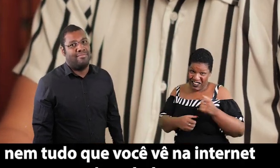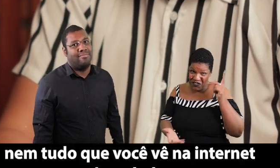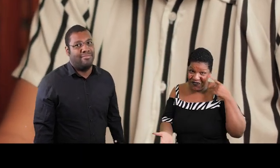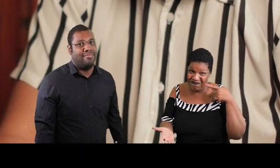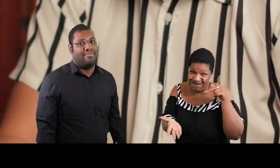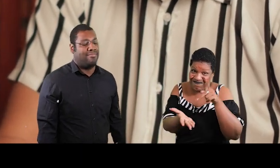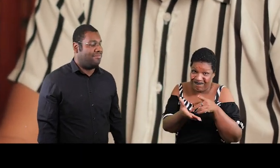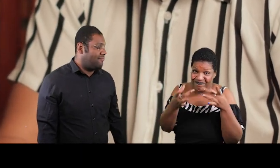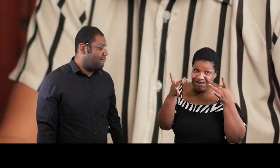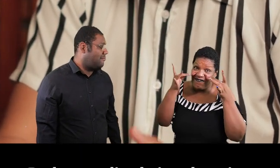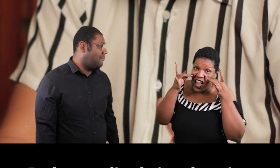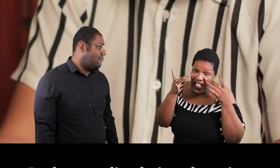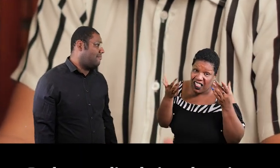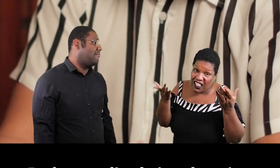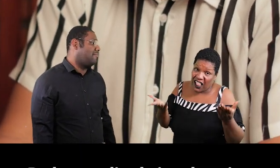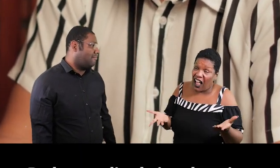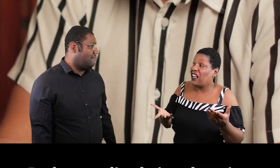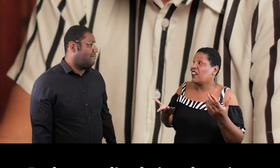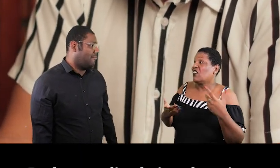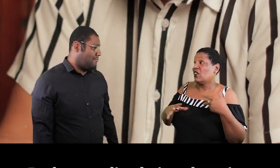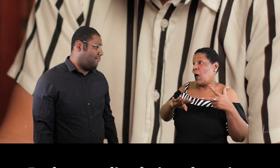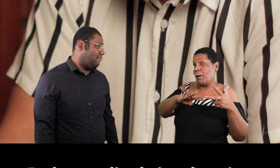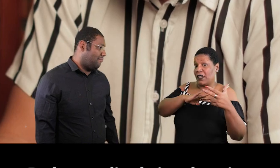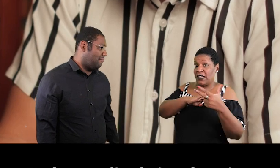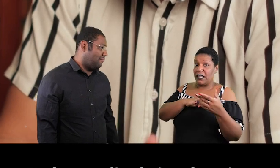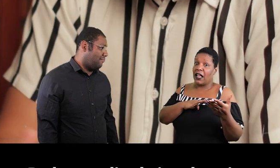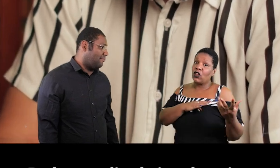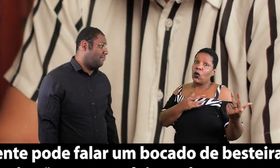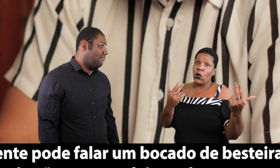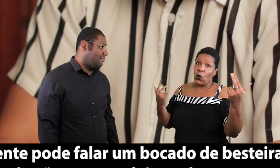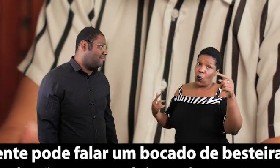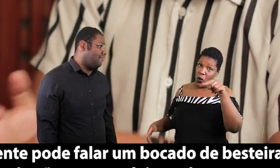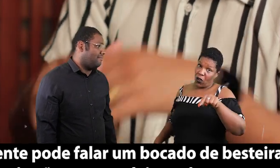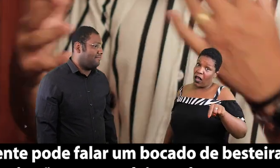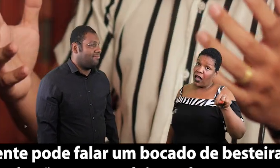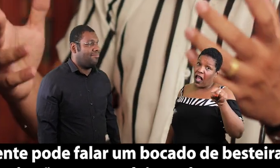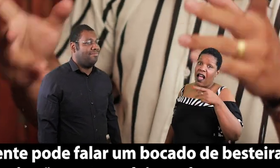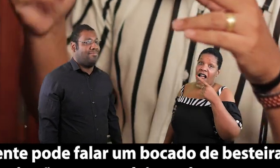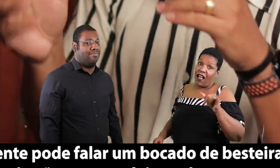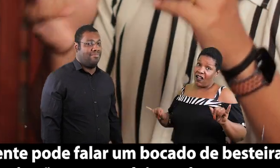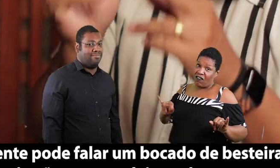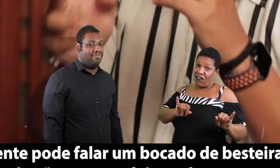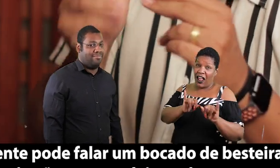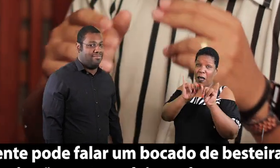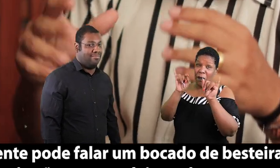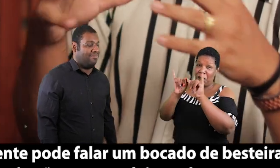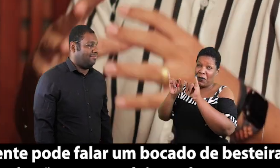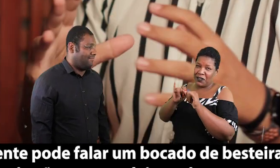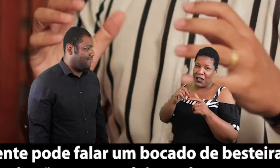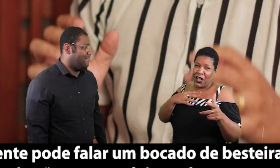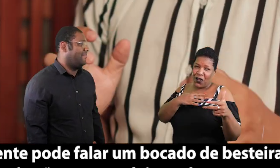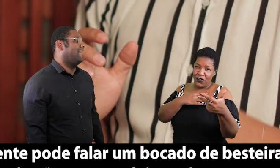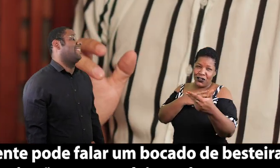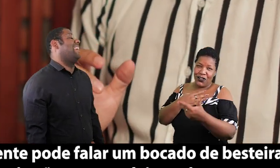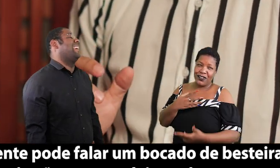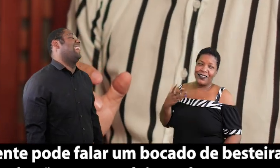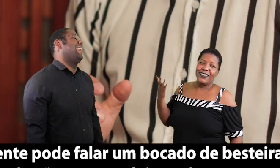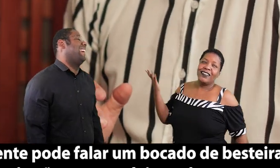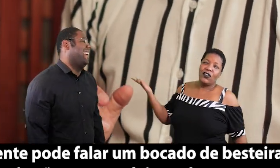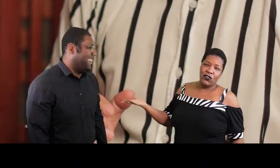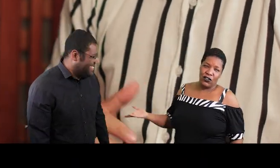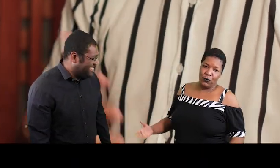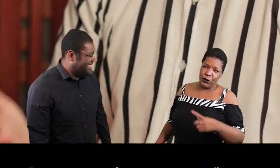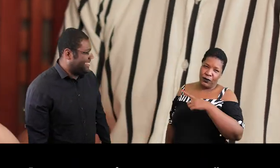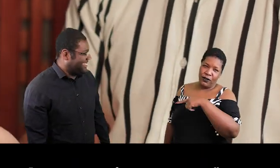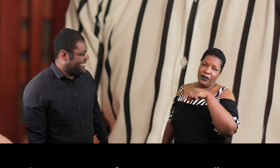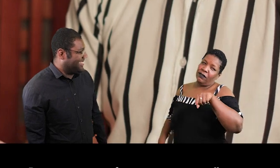né? Pode ser editado, igual aqui, né? A gente pode Sim. falar um bocado de besteira, vocês irão cortar e deixar só o